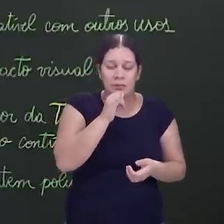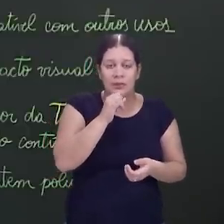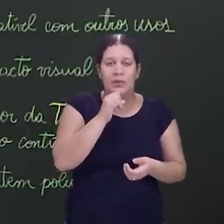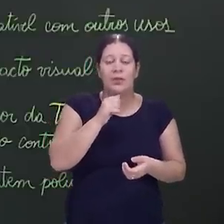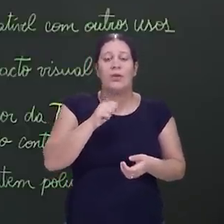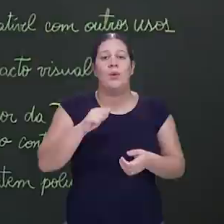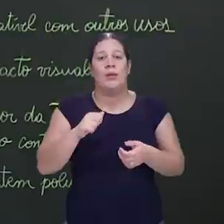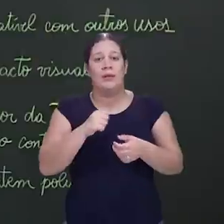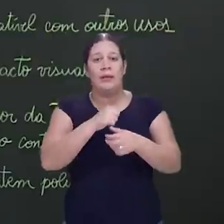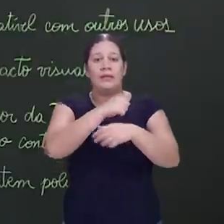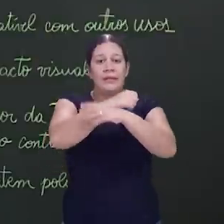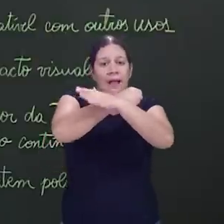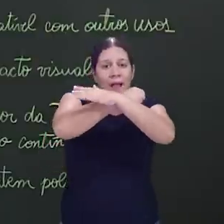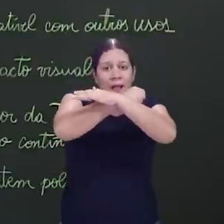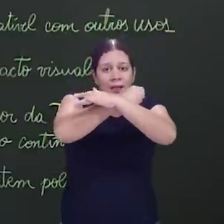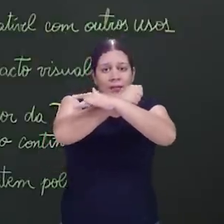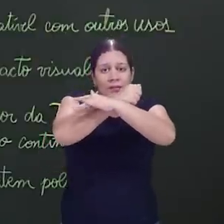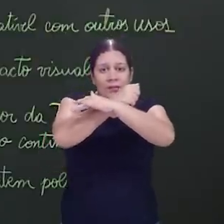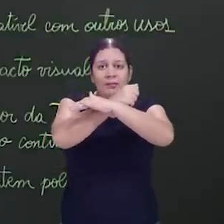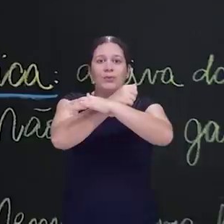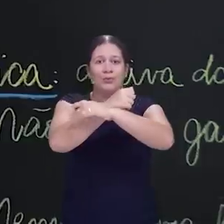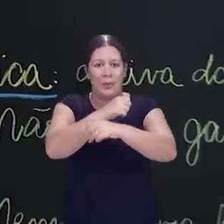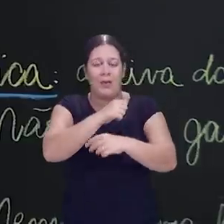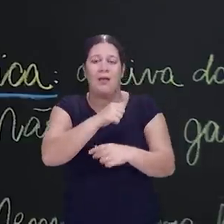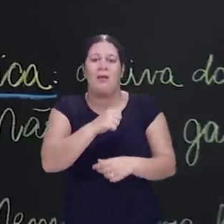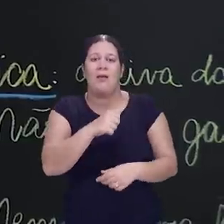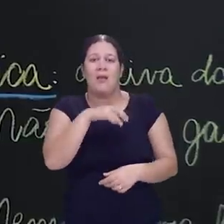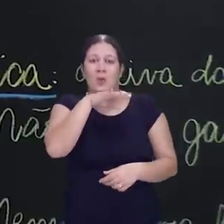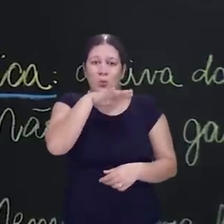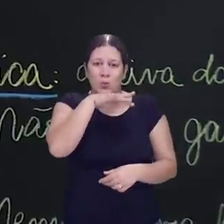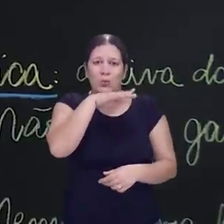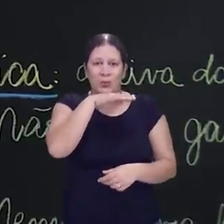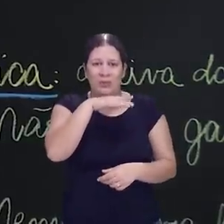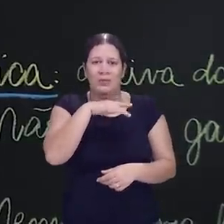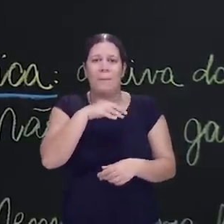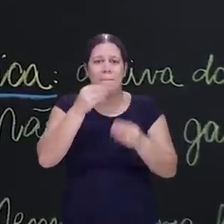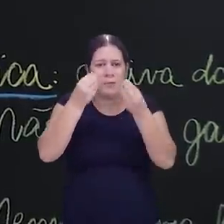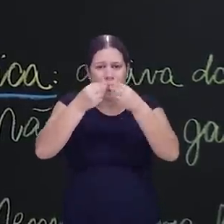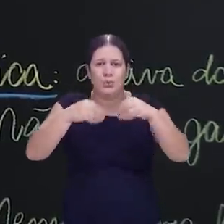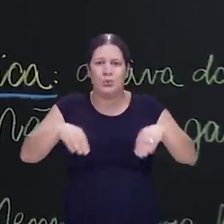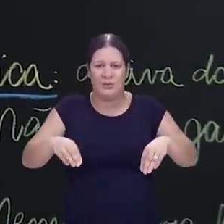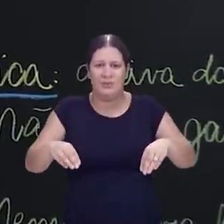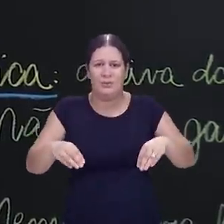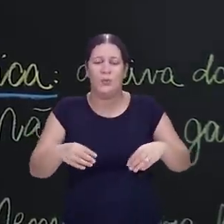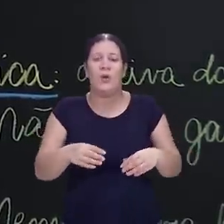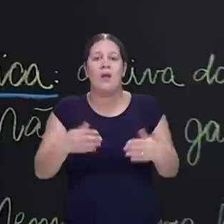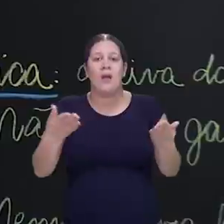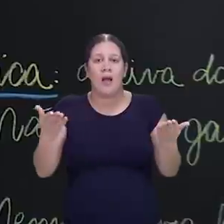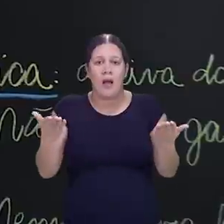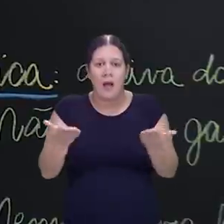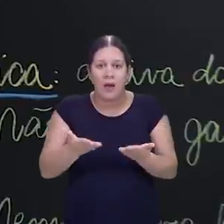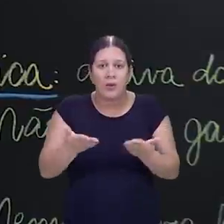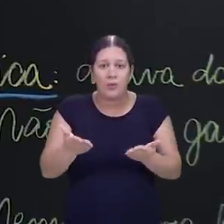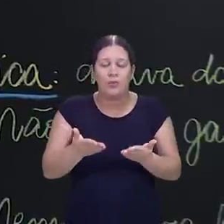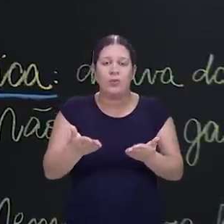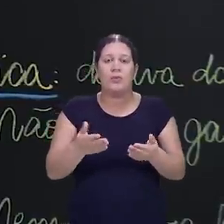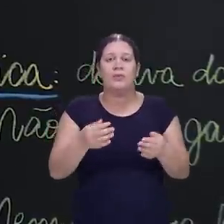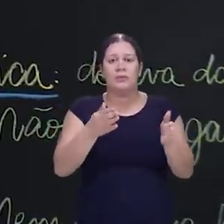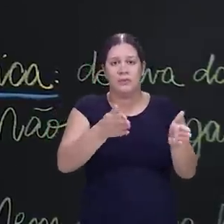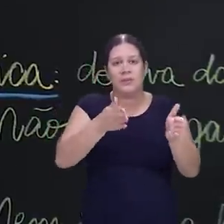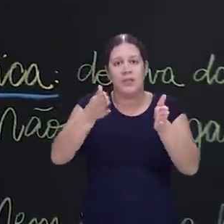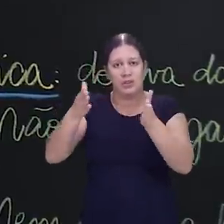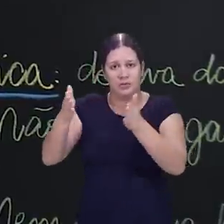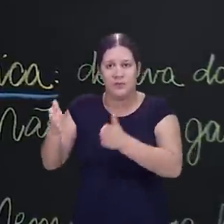ácido clorídrico, que é um poluente que vai causar danos. Tranquilo? Vamos continuar? Vamos ver então aqui no outro quadro sobre